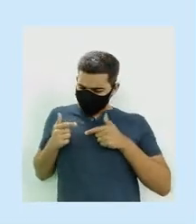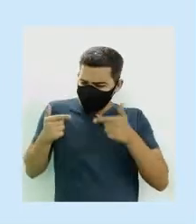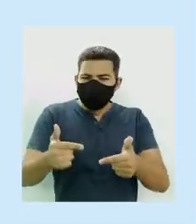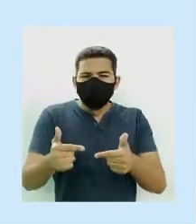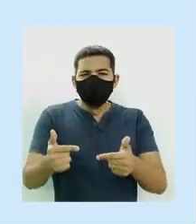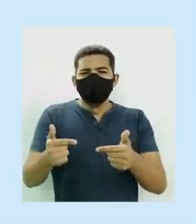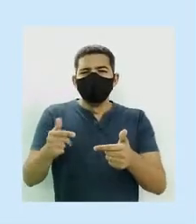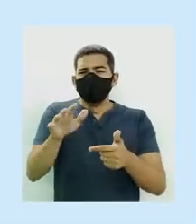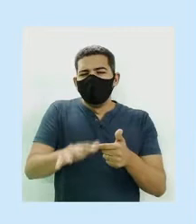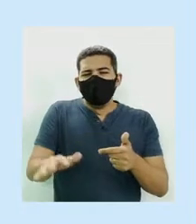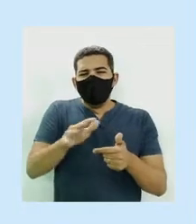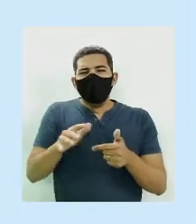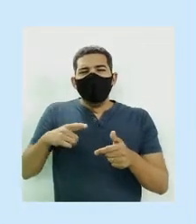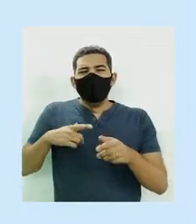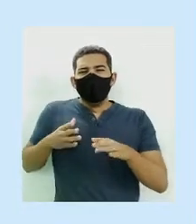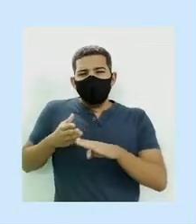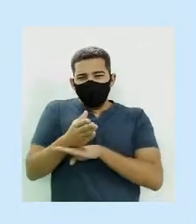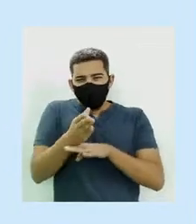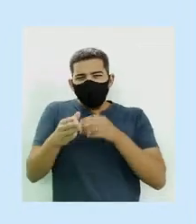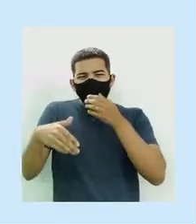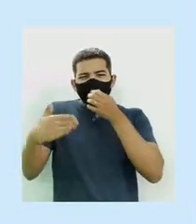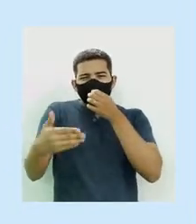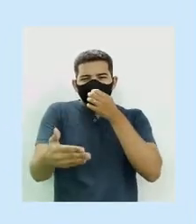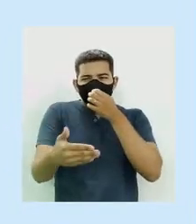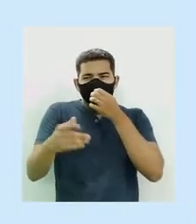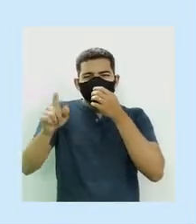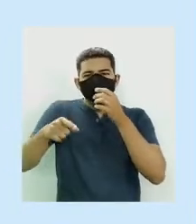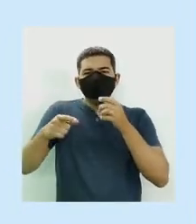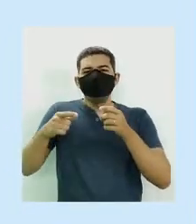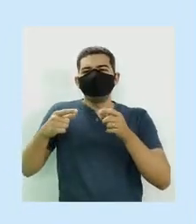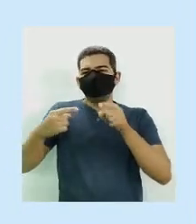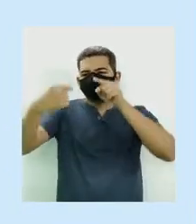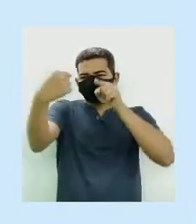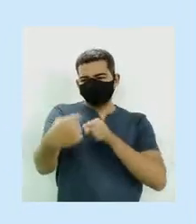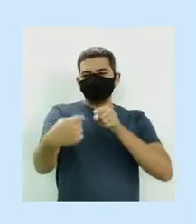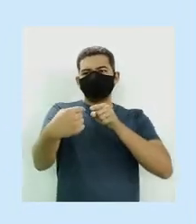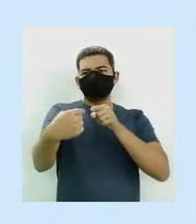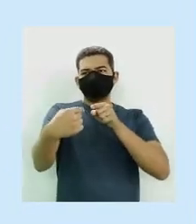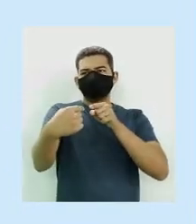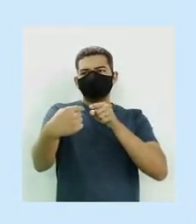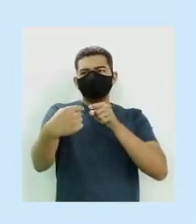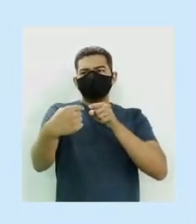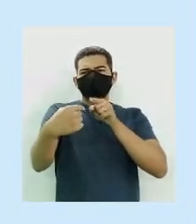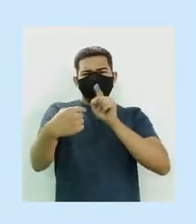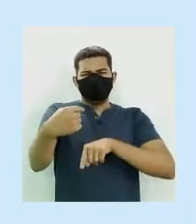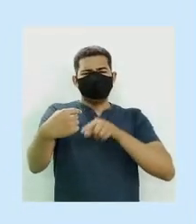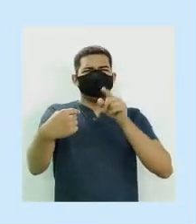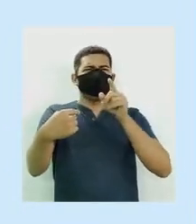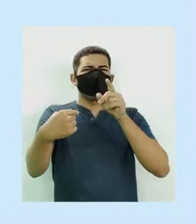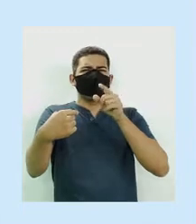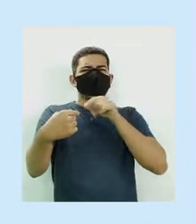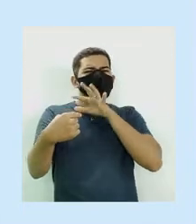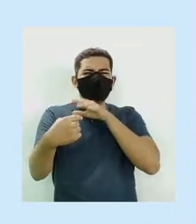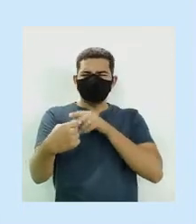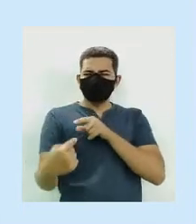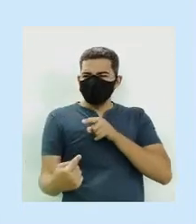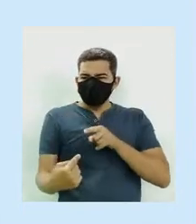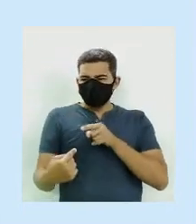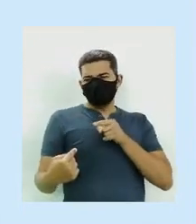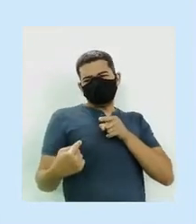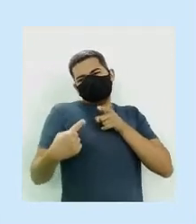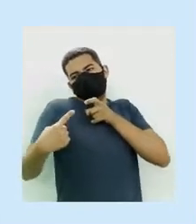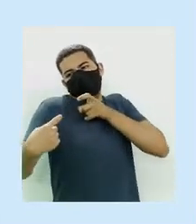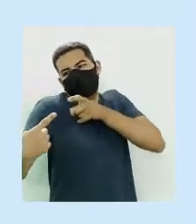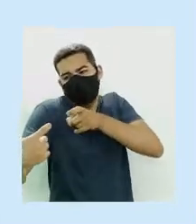os jovens a entrarem em um processo de duelo, mas não um duelo de uma forma ruim, mas de uma